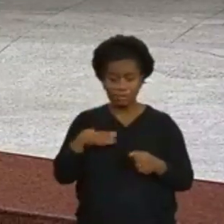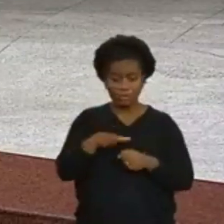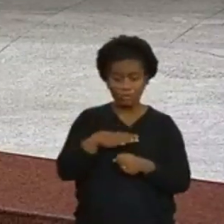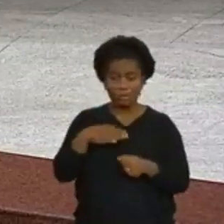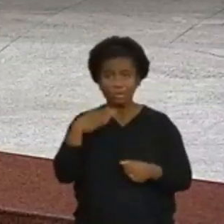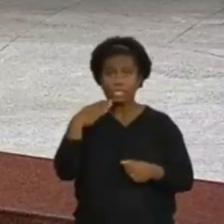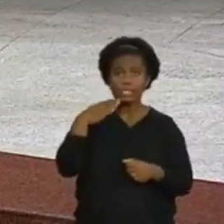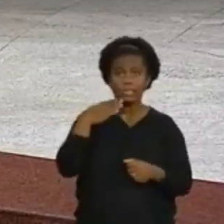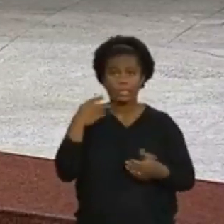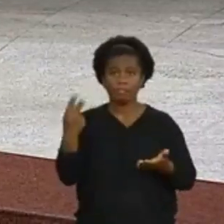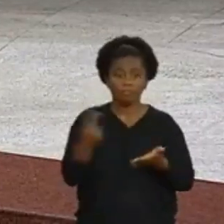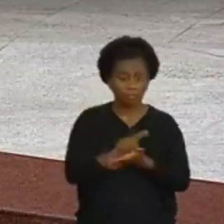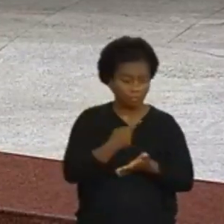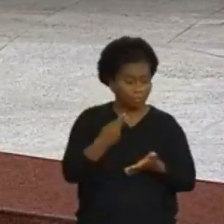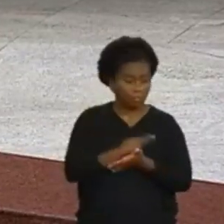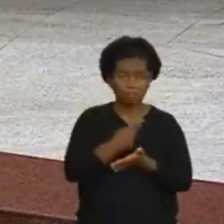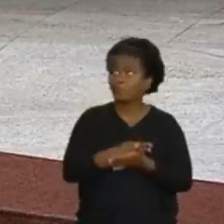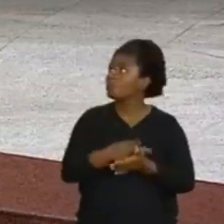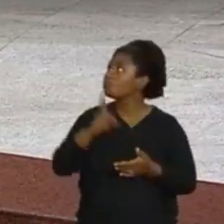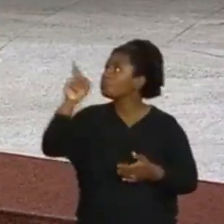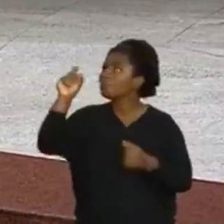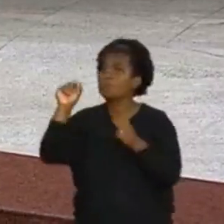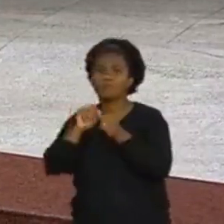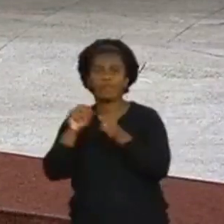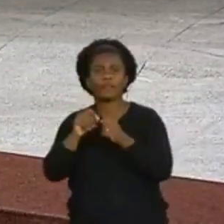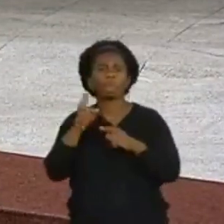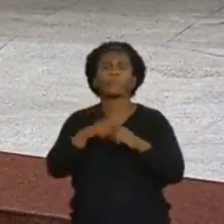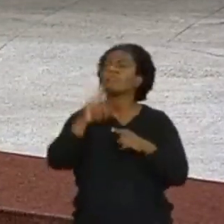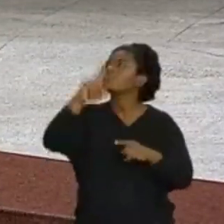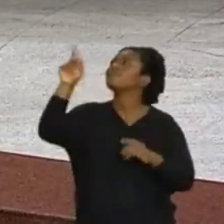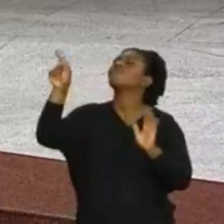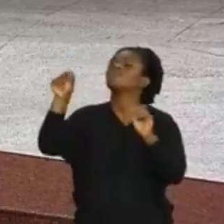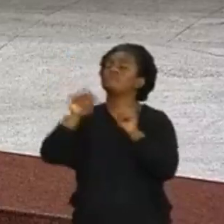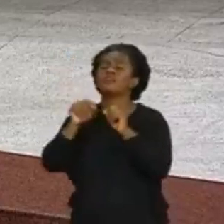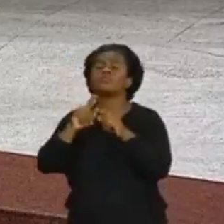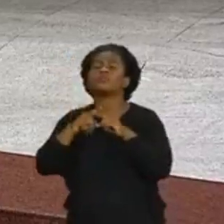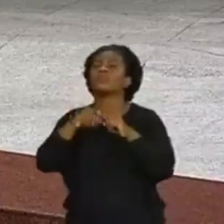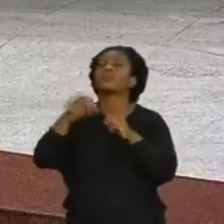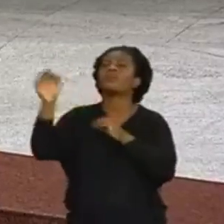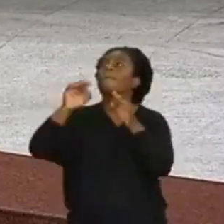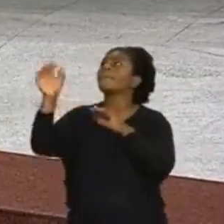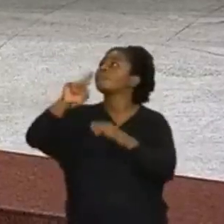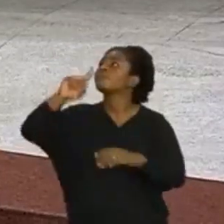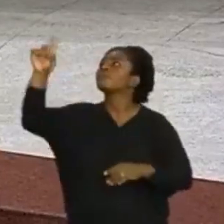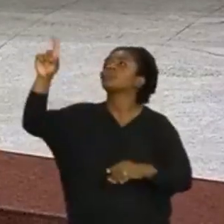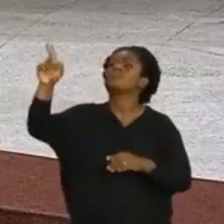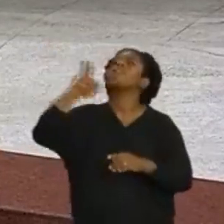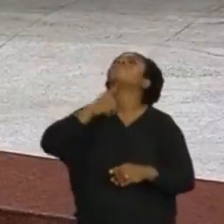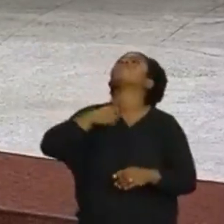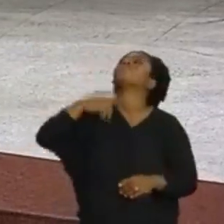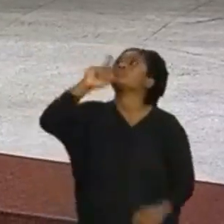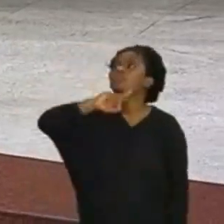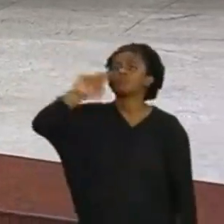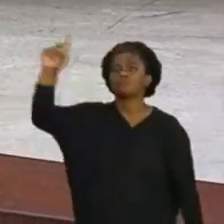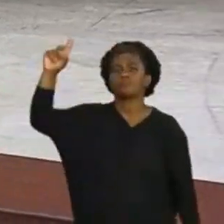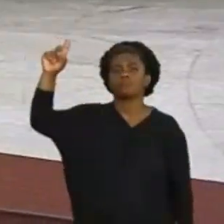defeitos, mas ele faz, porque é o plano dele, a vontade dele.